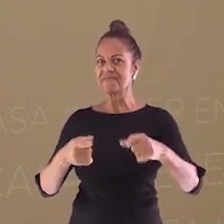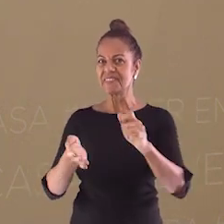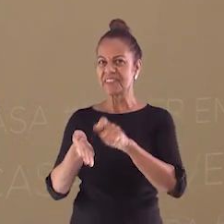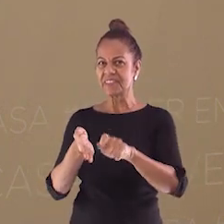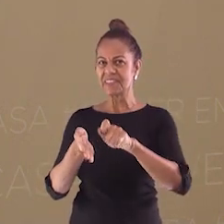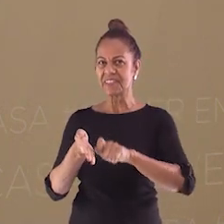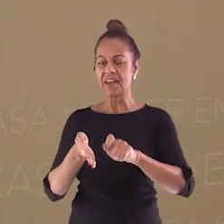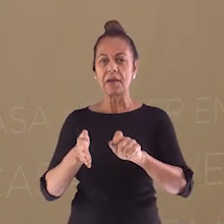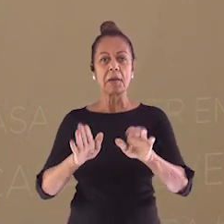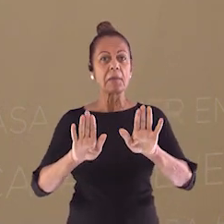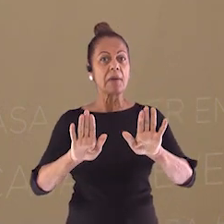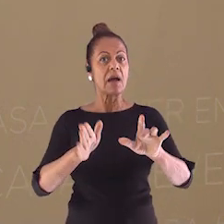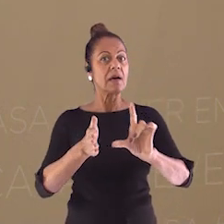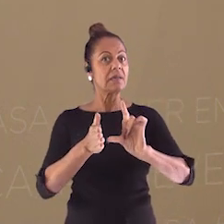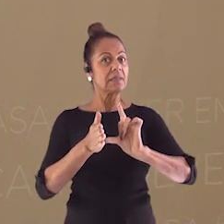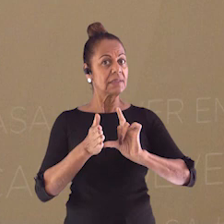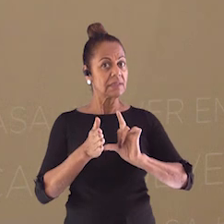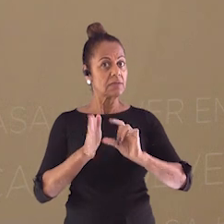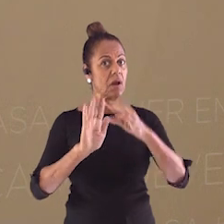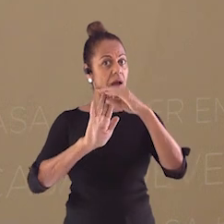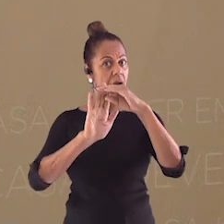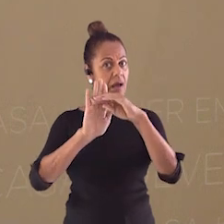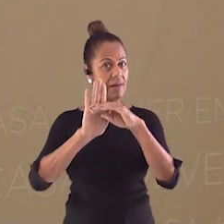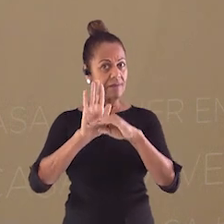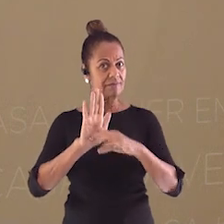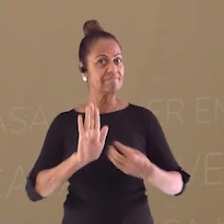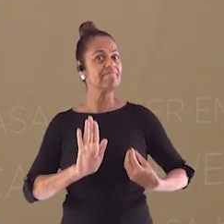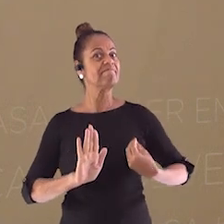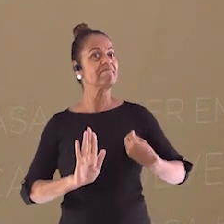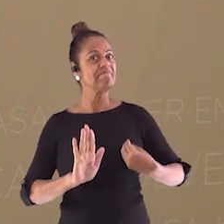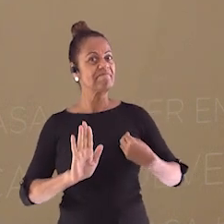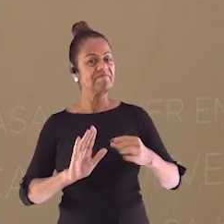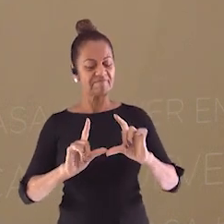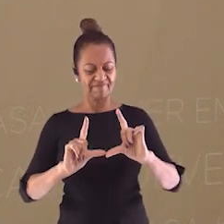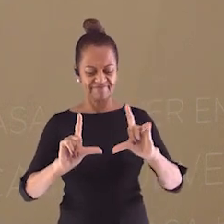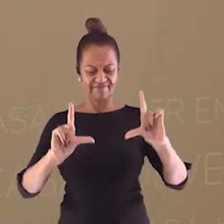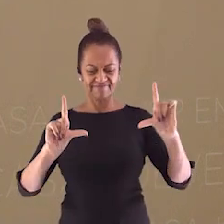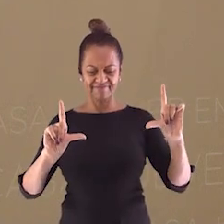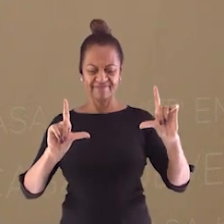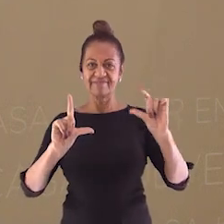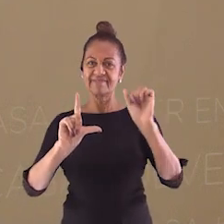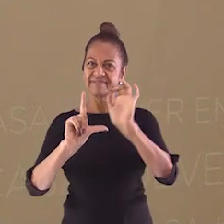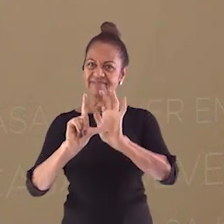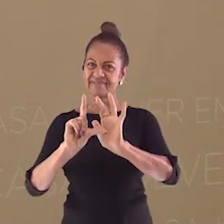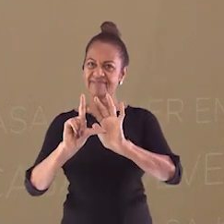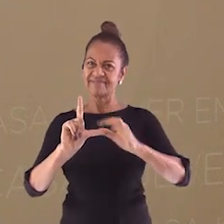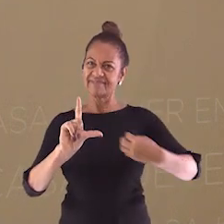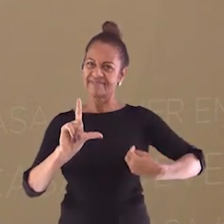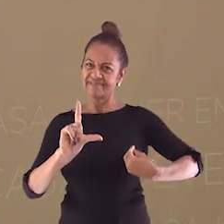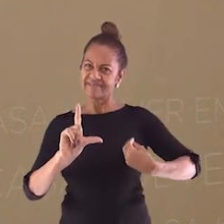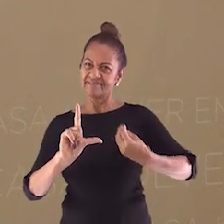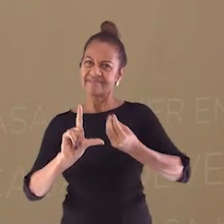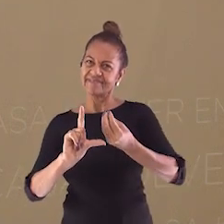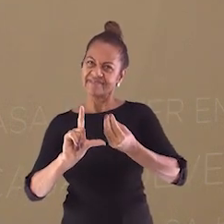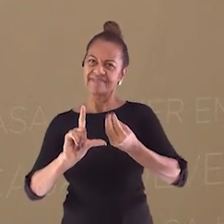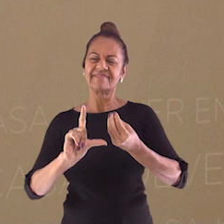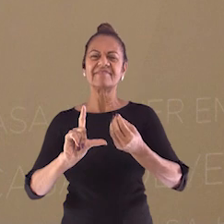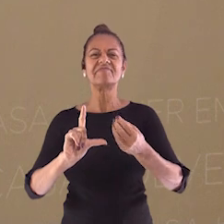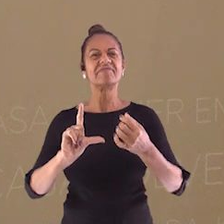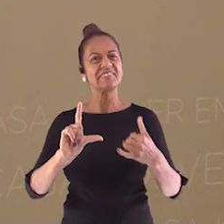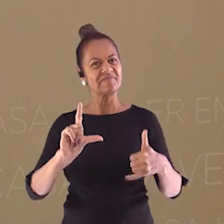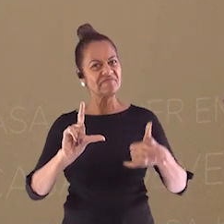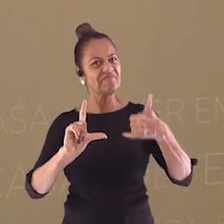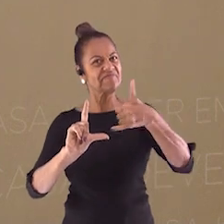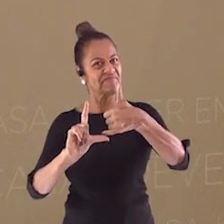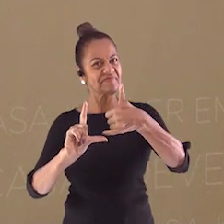não se esqueça da lista de presença, tá? Basta você apontar o seu celular para o QR Code que está aí na sua tela e pronto, a sua